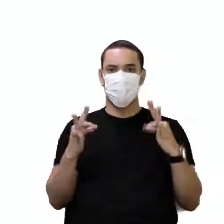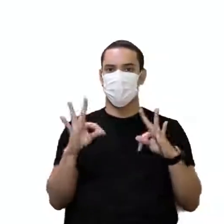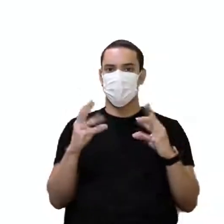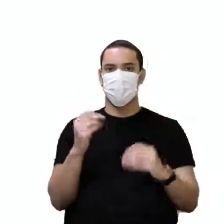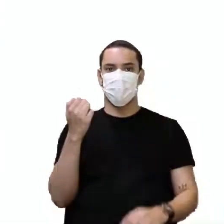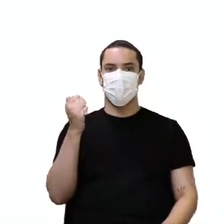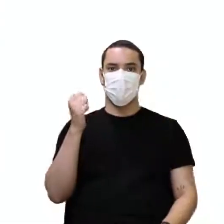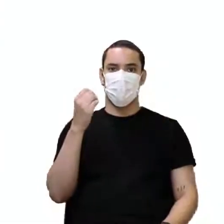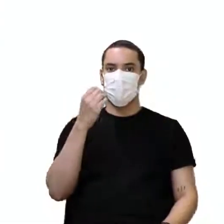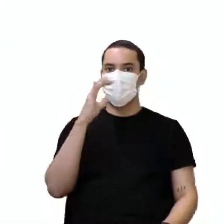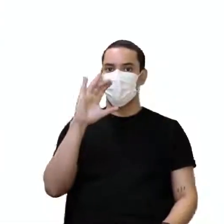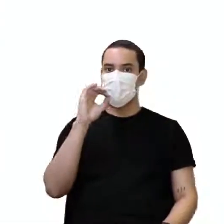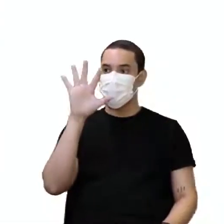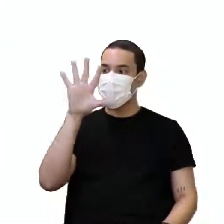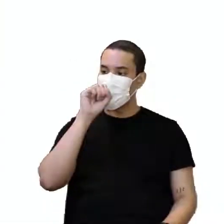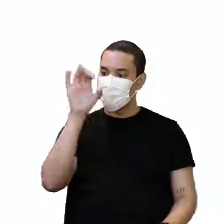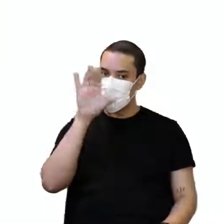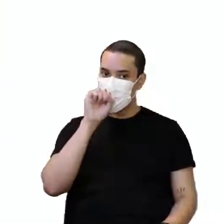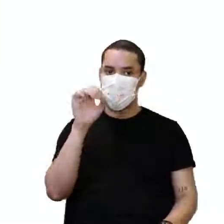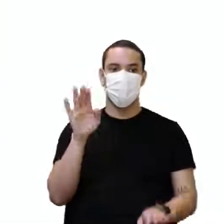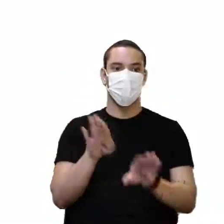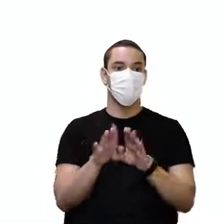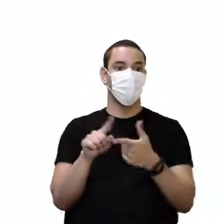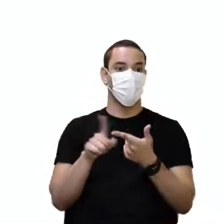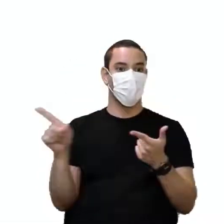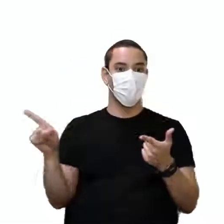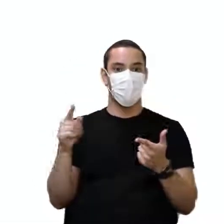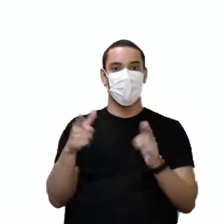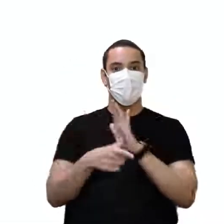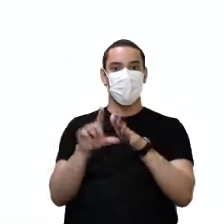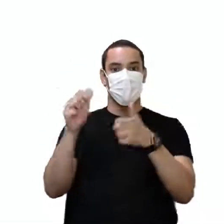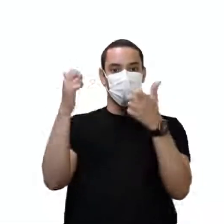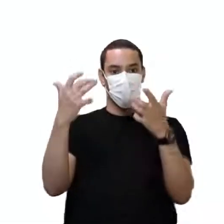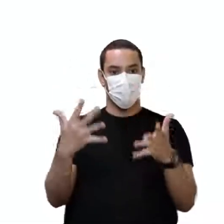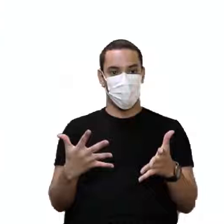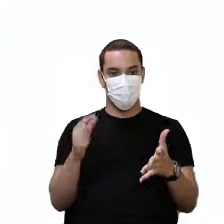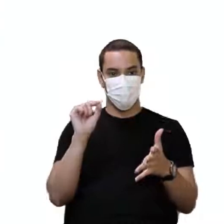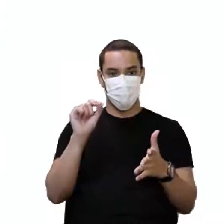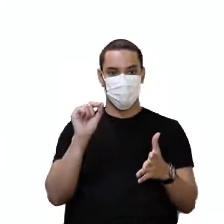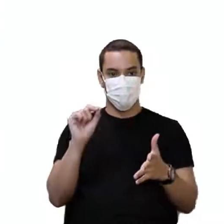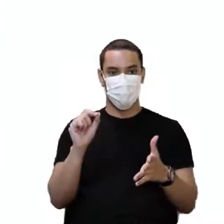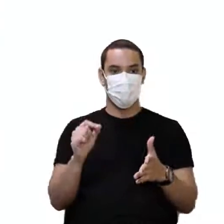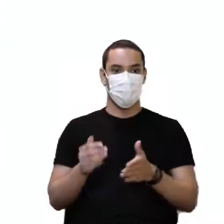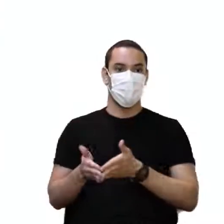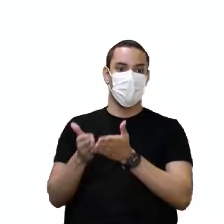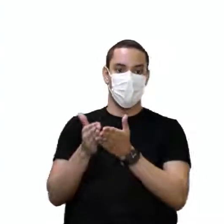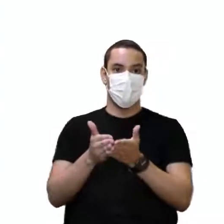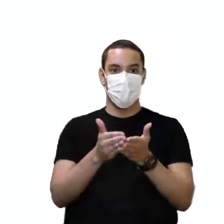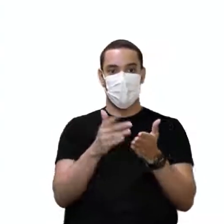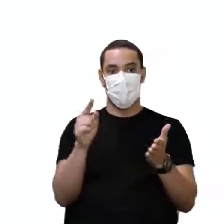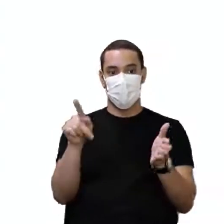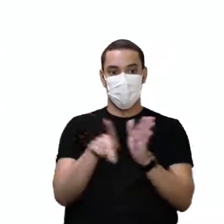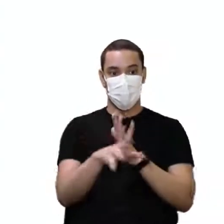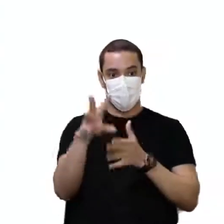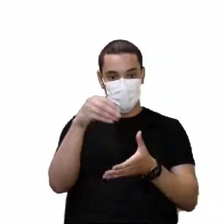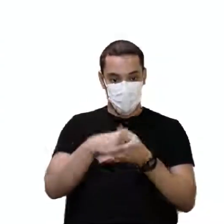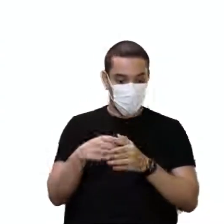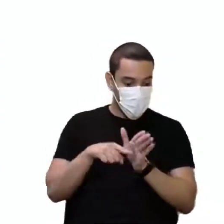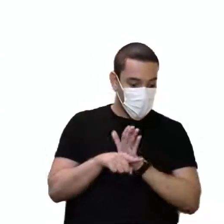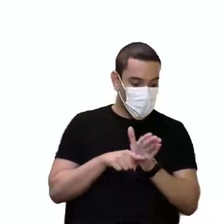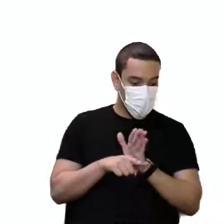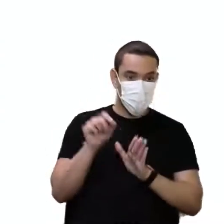de oxigênio, enfim. E aí a gente tem os peixes-boi maravilhosos, e vocês estão vendo que as narinas dele estão tapadinhas, porque está lá no fundo, né? Quando ele sobe,